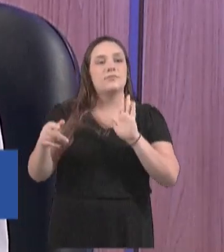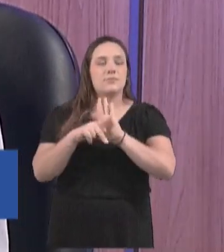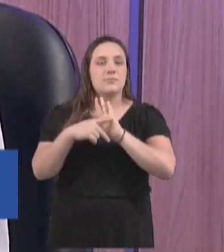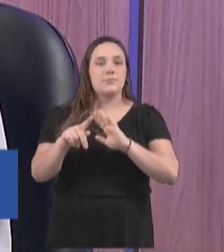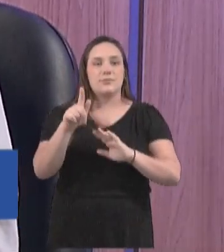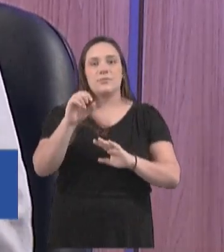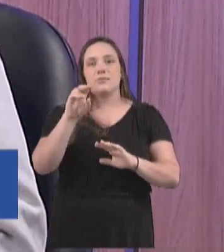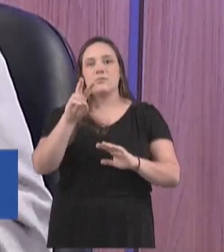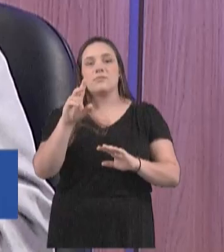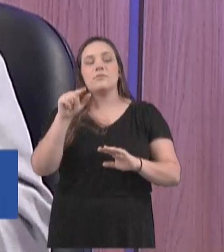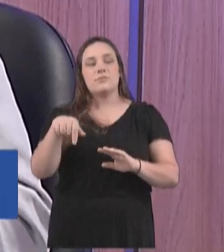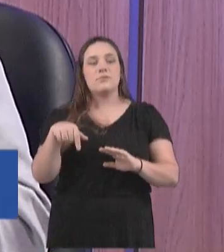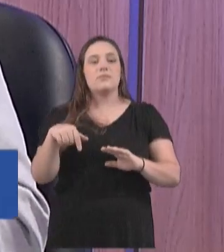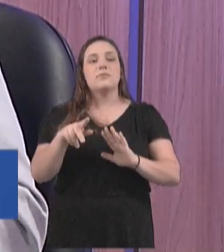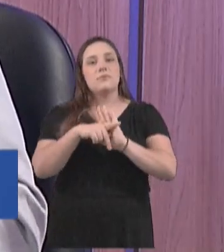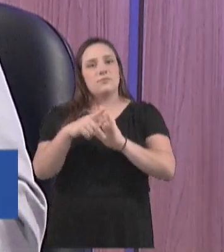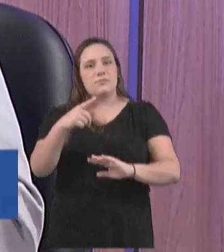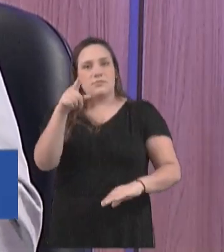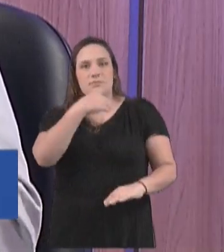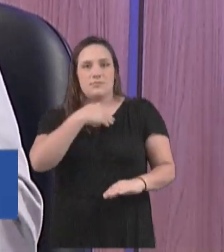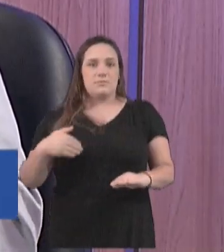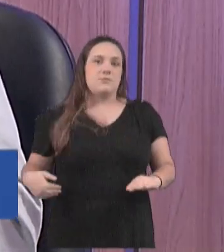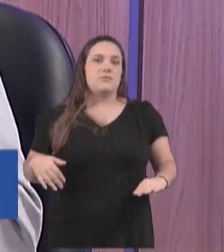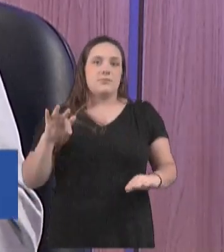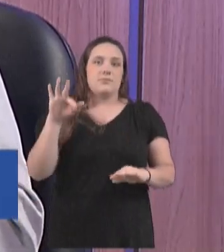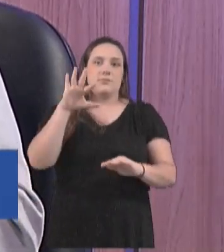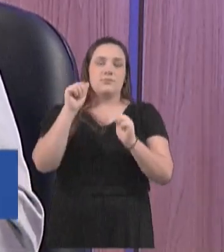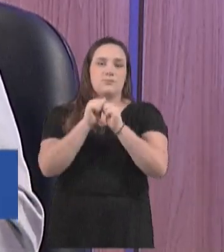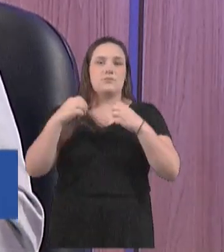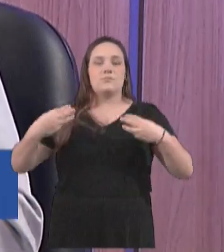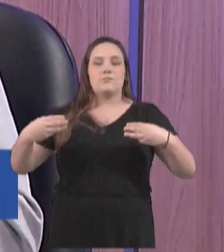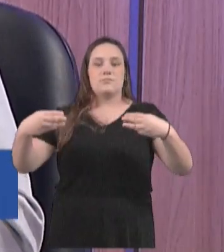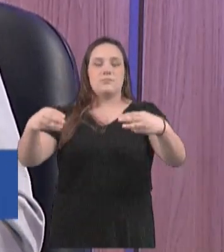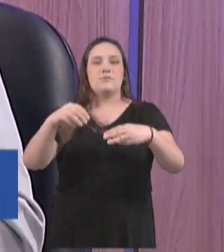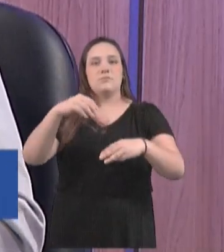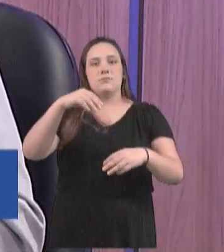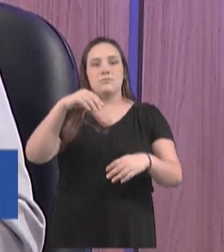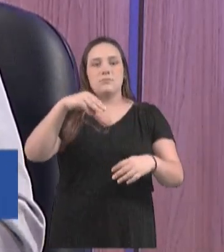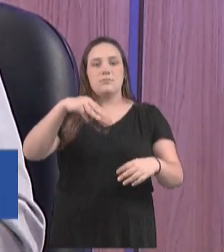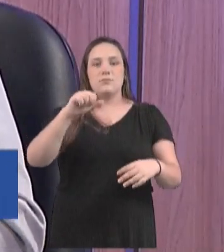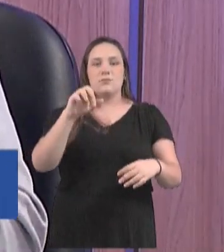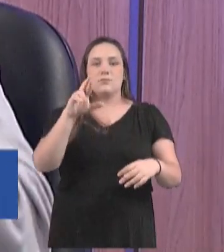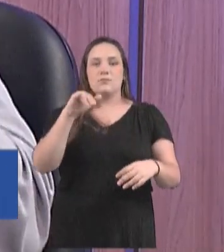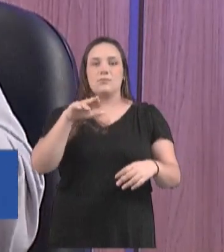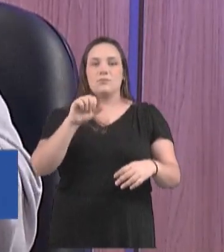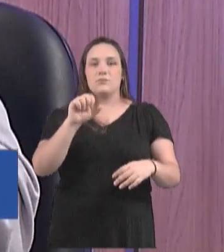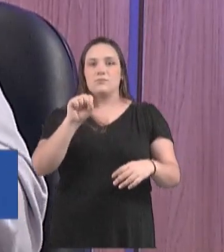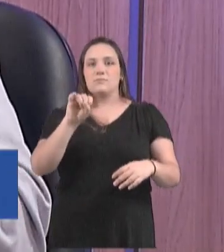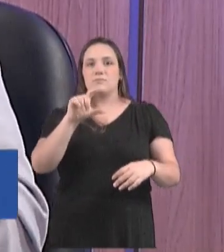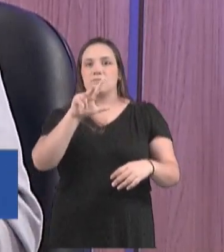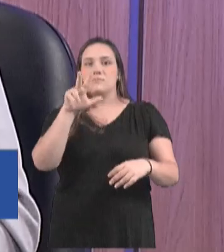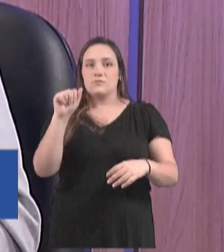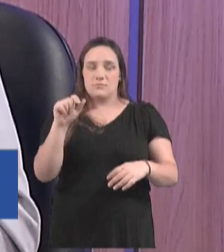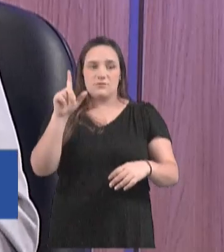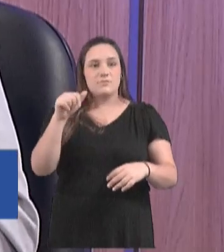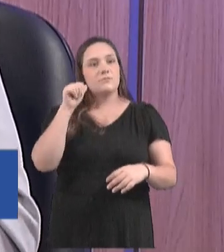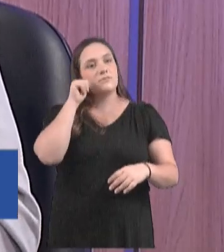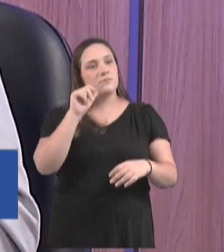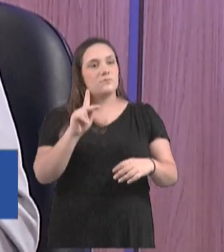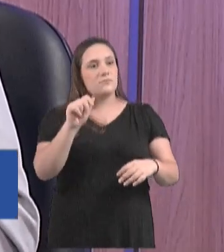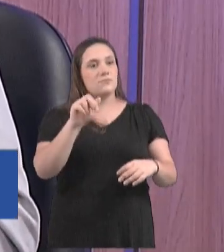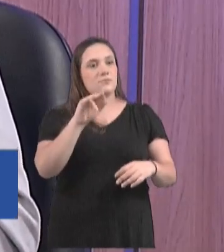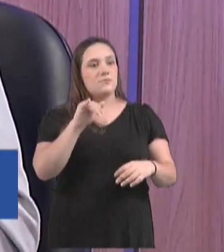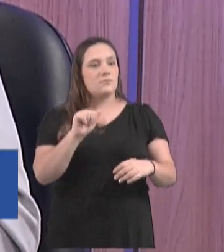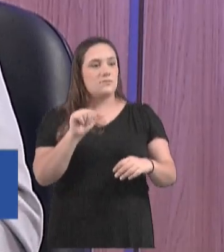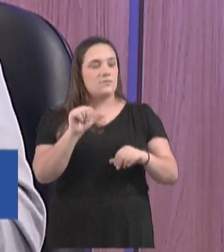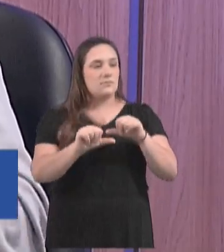canal Gov, que é o canal do governo federal, com a ministra Marina Silva. E a ministra Marina Silva, na sua entrevista, inclusive a Karine Cortez foi quem representou